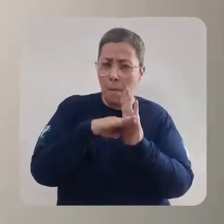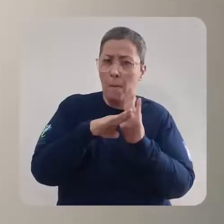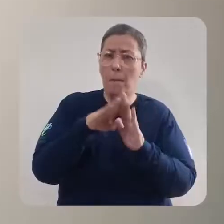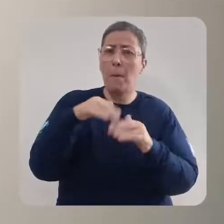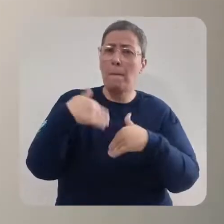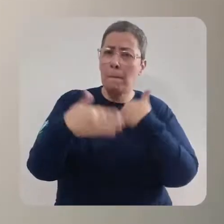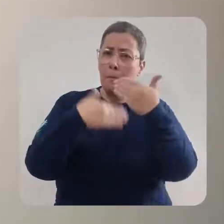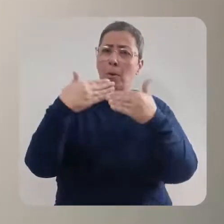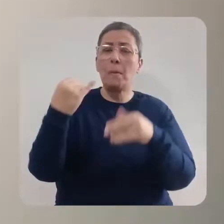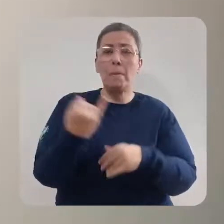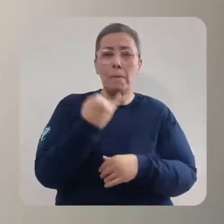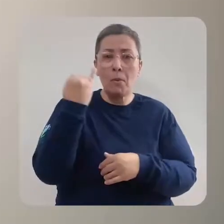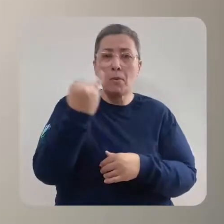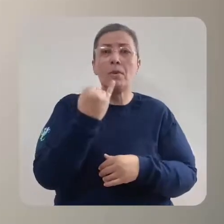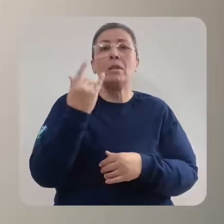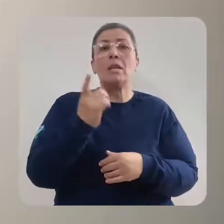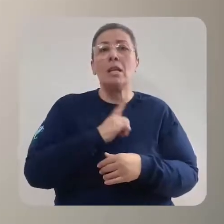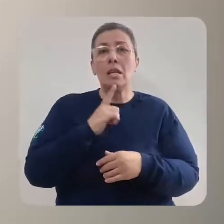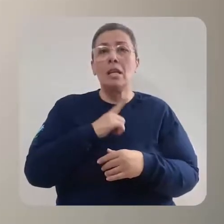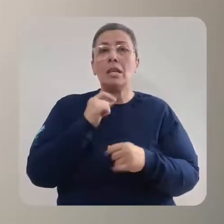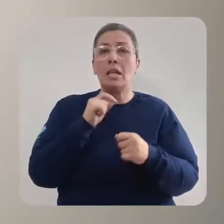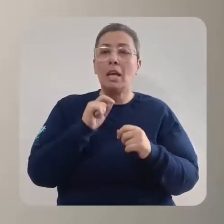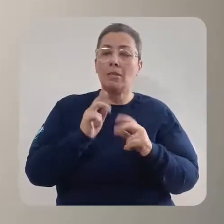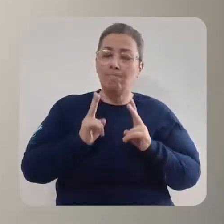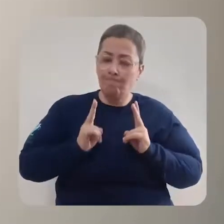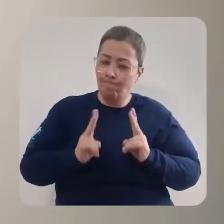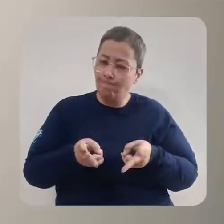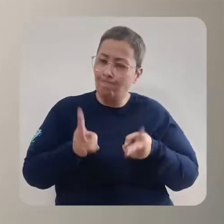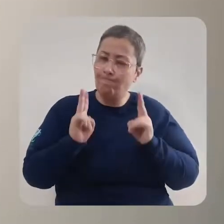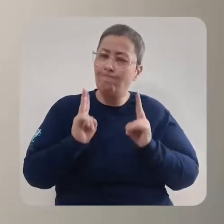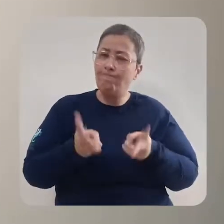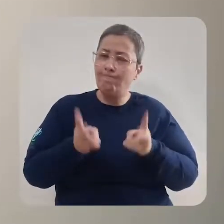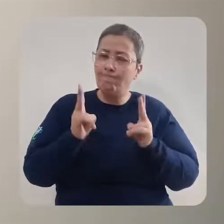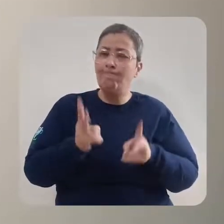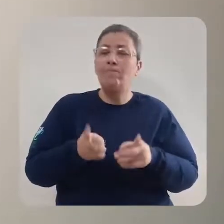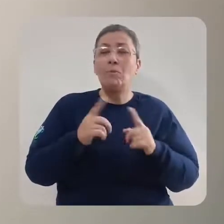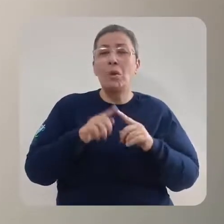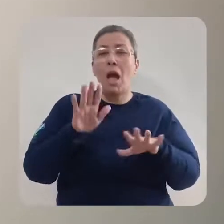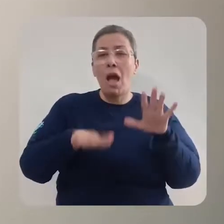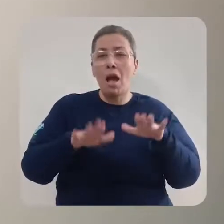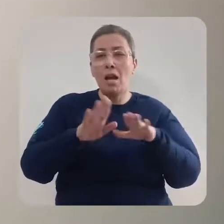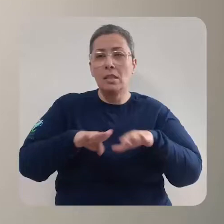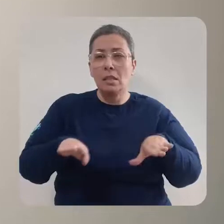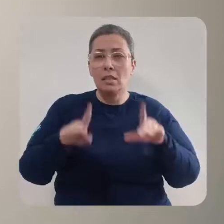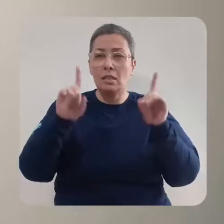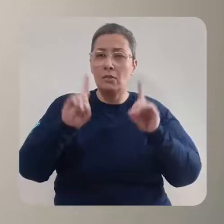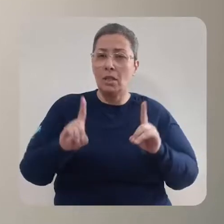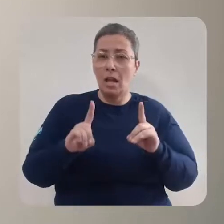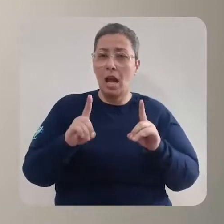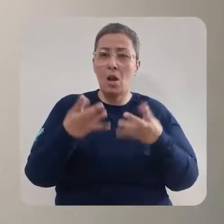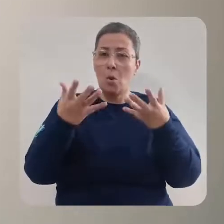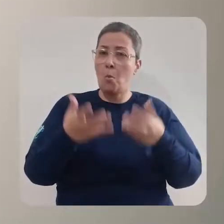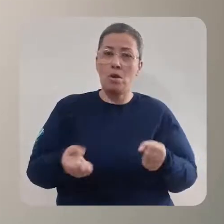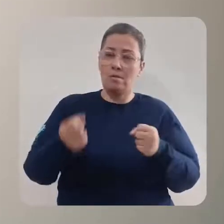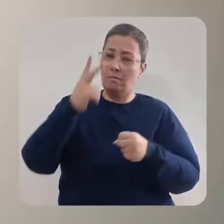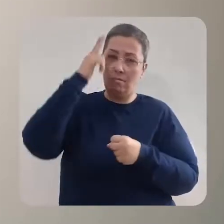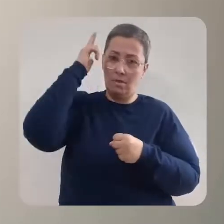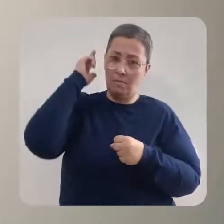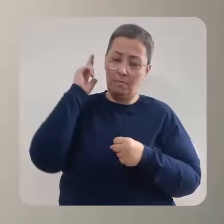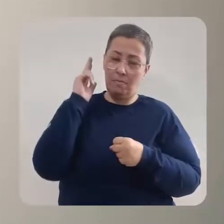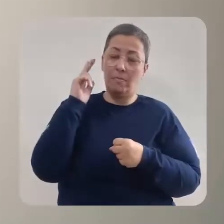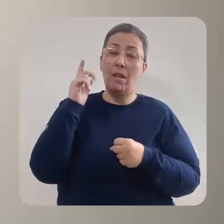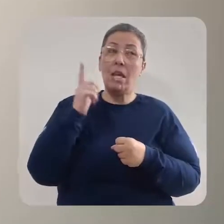processo é importante que a gente seja perseverante. Por quê? Muitas crianças com deficiência não deixam cortar o